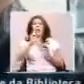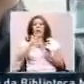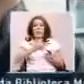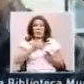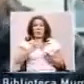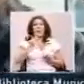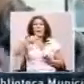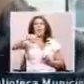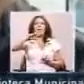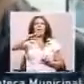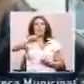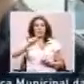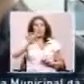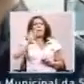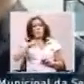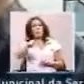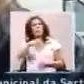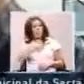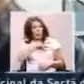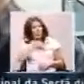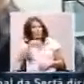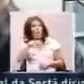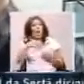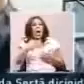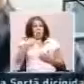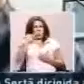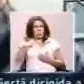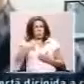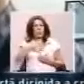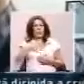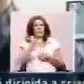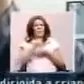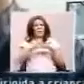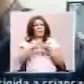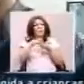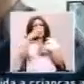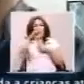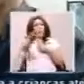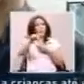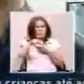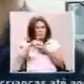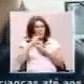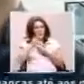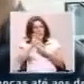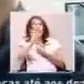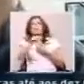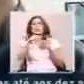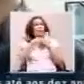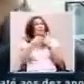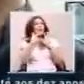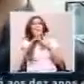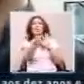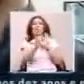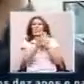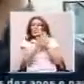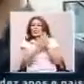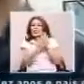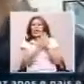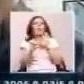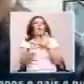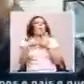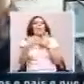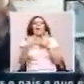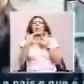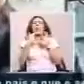Coimbra, existe uma tentativa de criar um código no Porto que é muito semelhante, não define em lado nenhum qualquer tipo